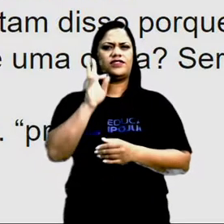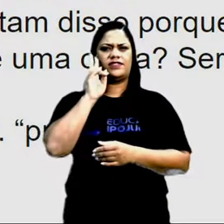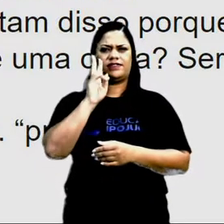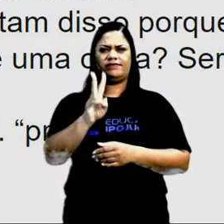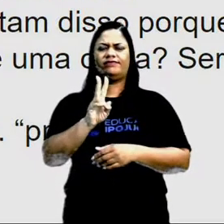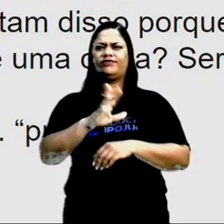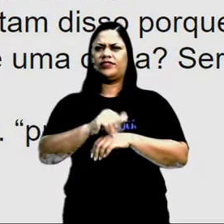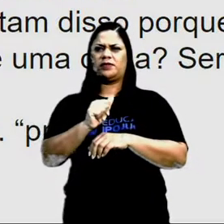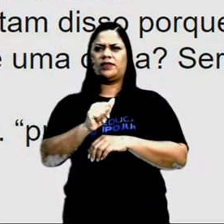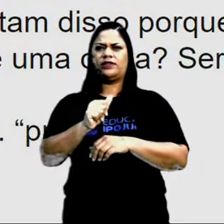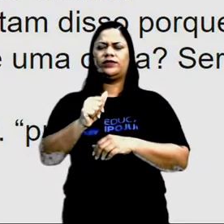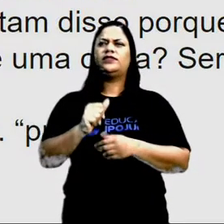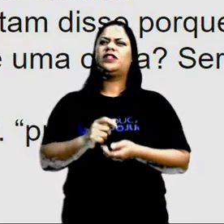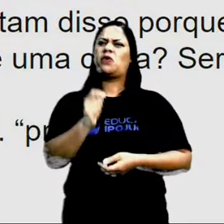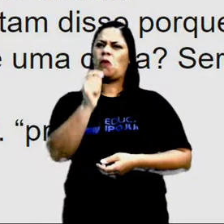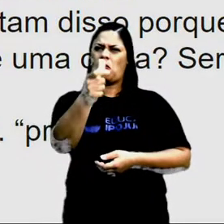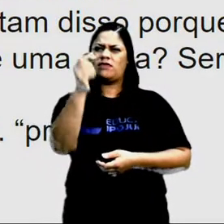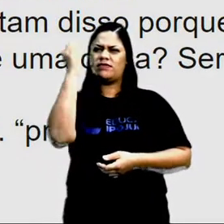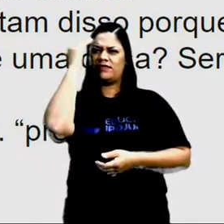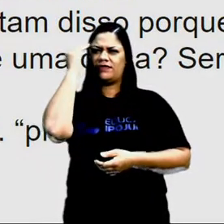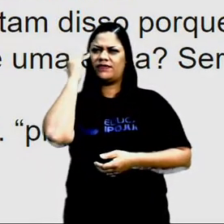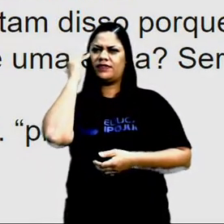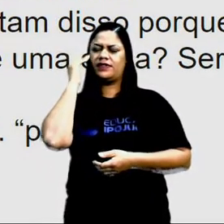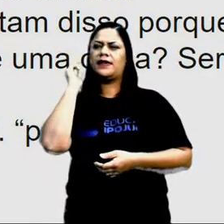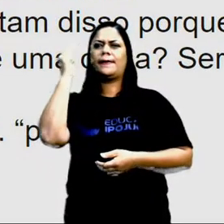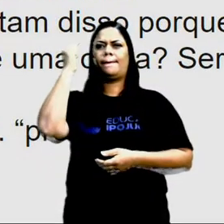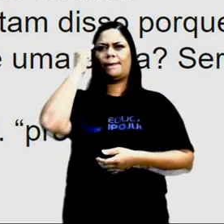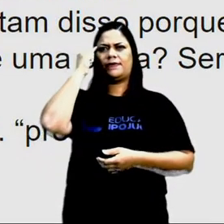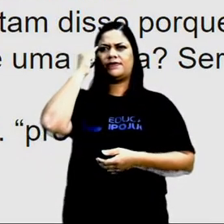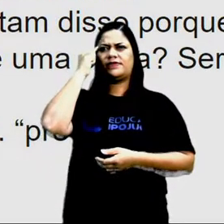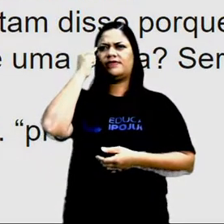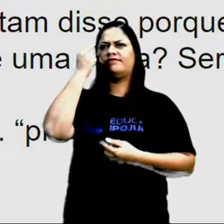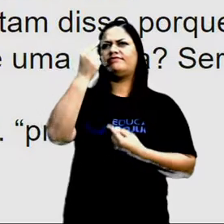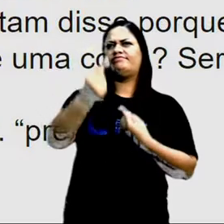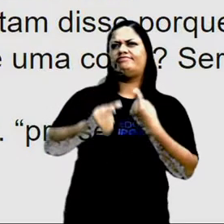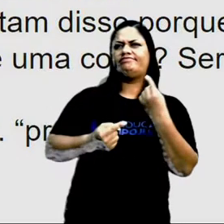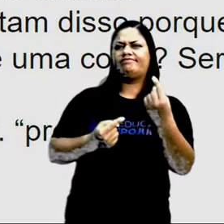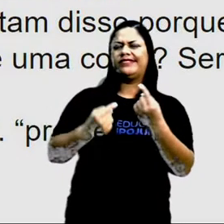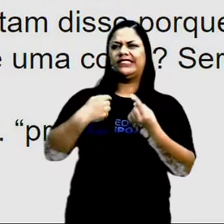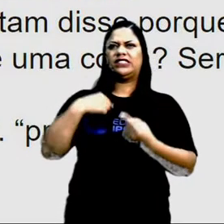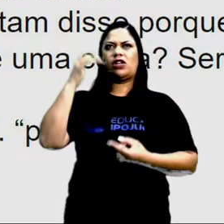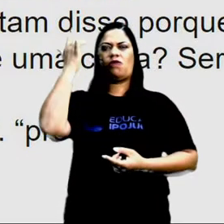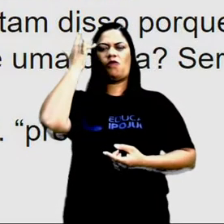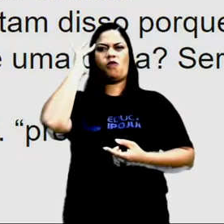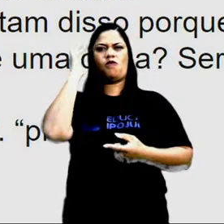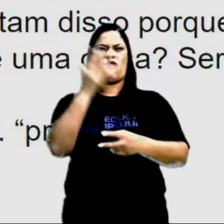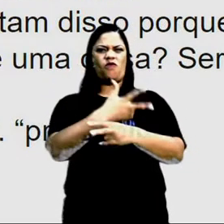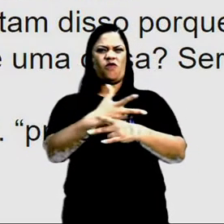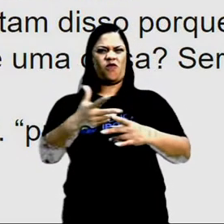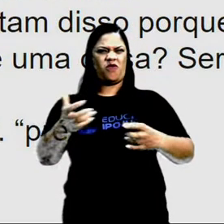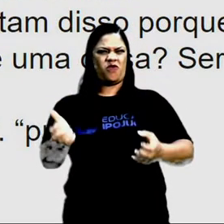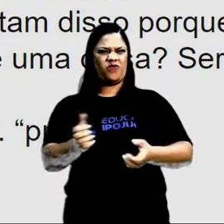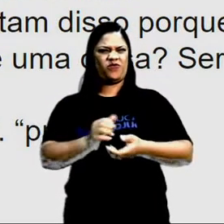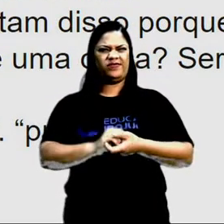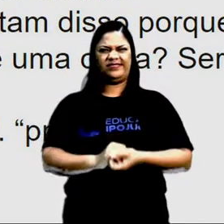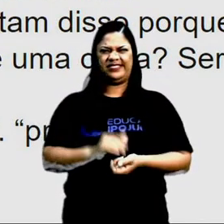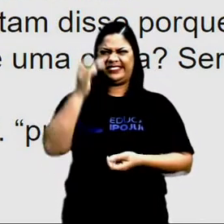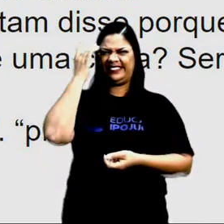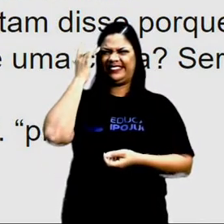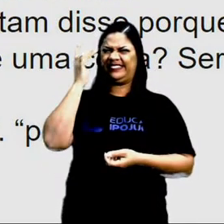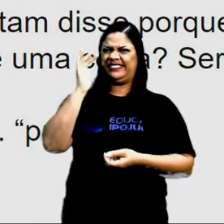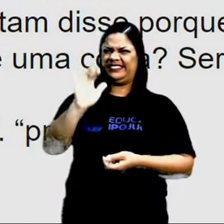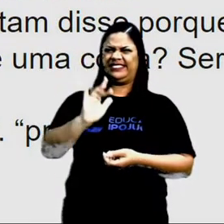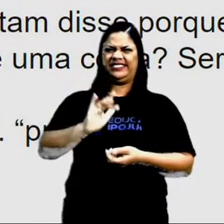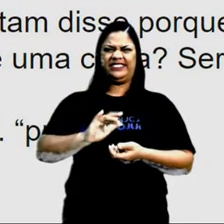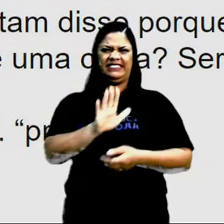de pré-adolescente? Pensa que é um deles? Eu acho a coisa mais estranha essa história de